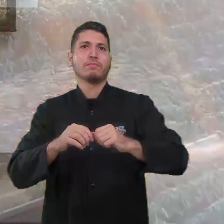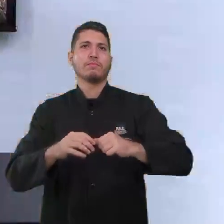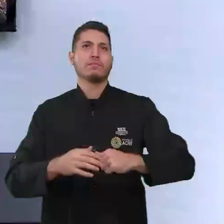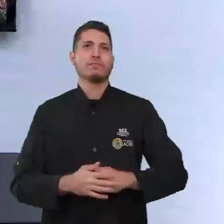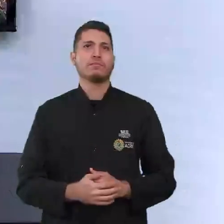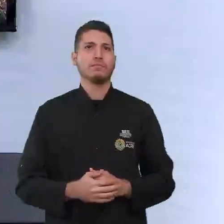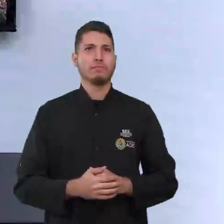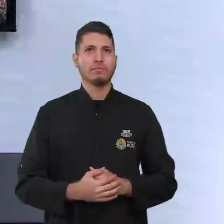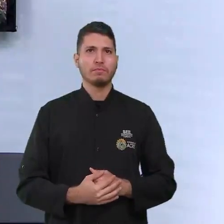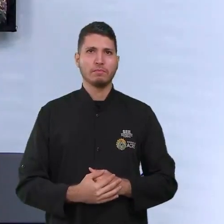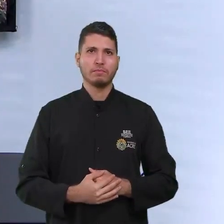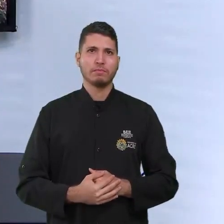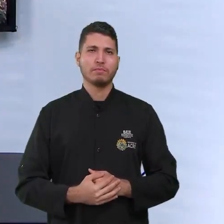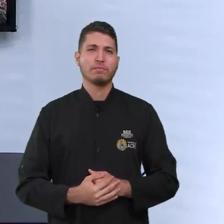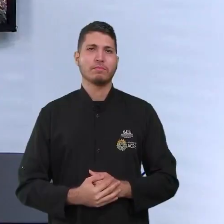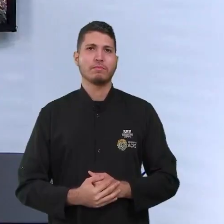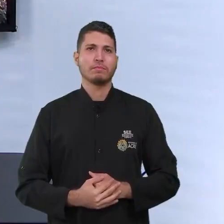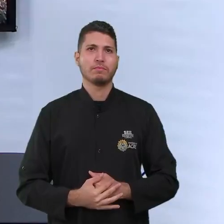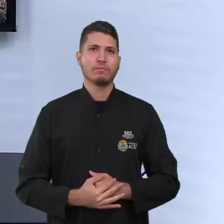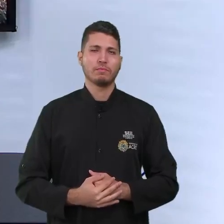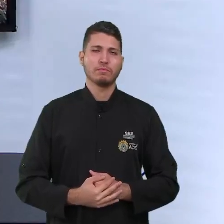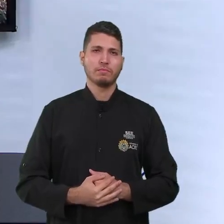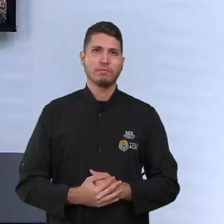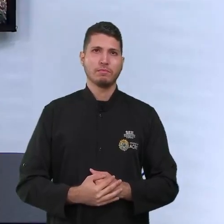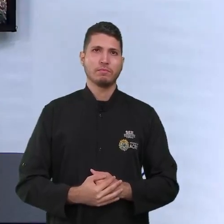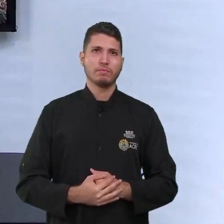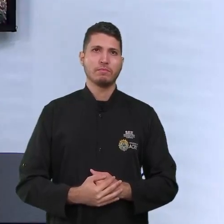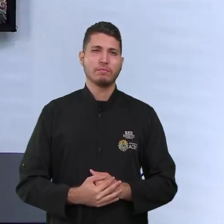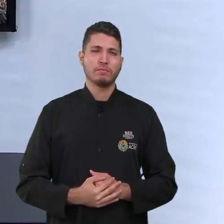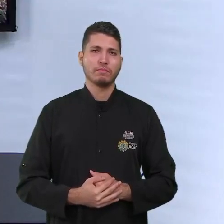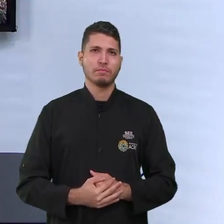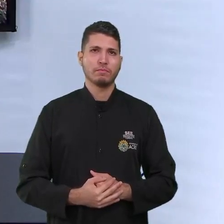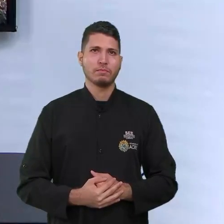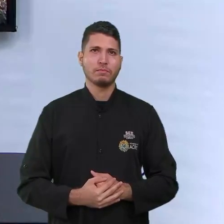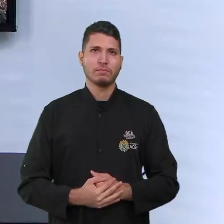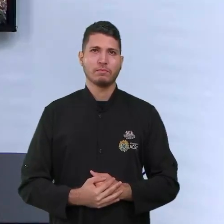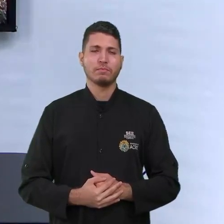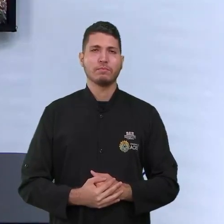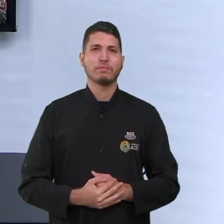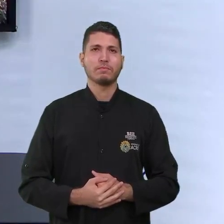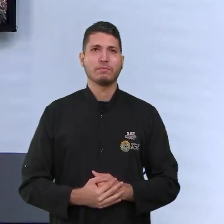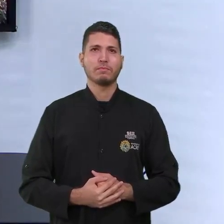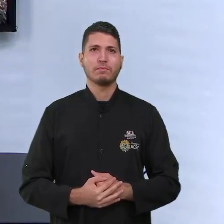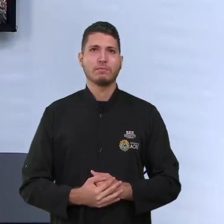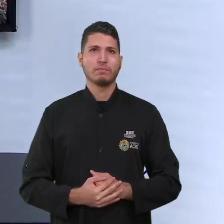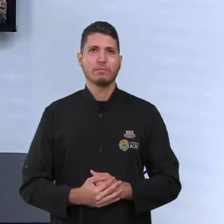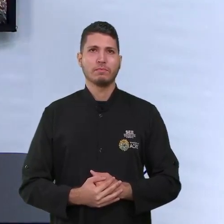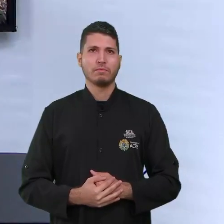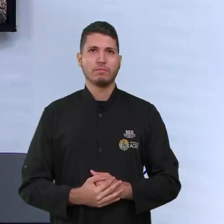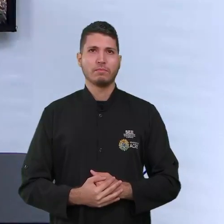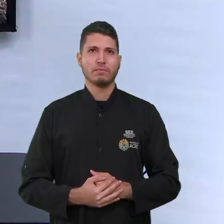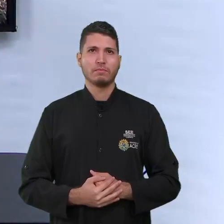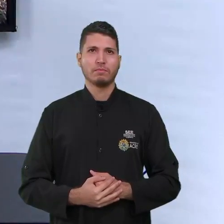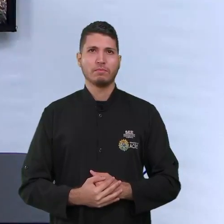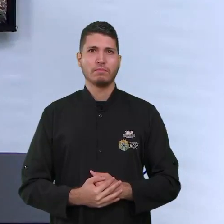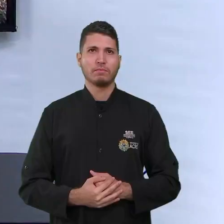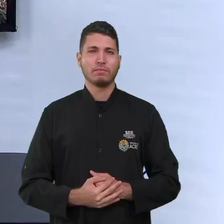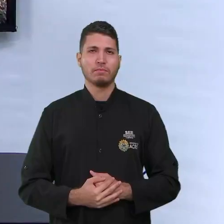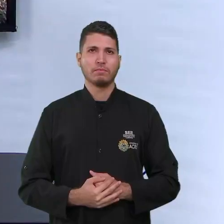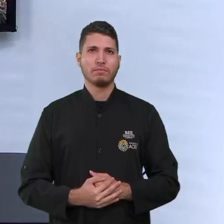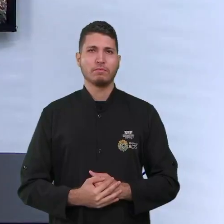o tema da nossa aula a partir disso? Bem interessante, ó. Eles com a questão da falta